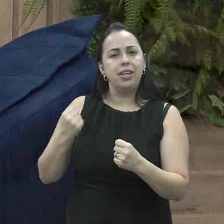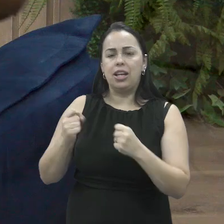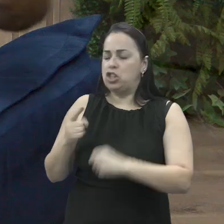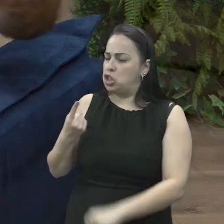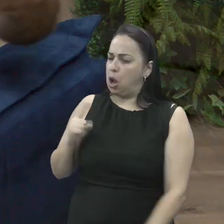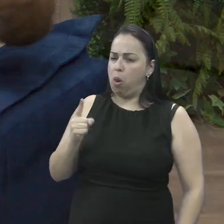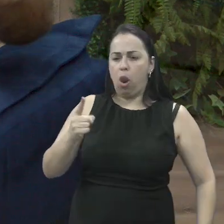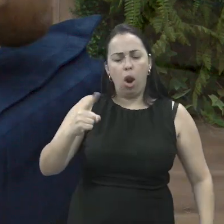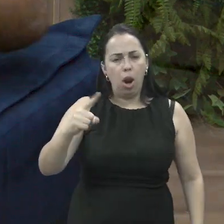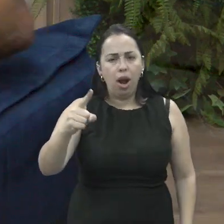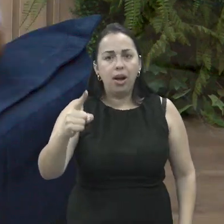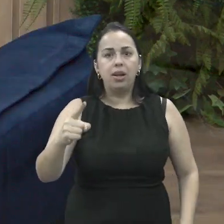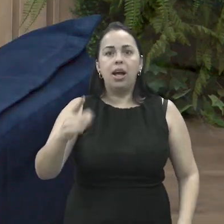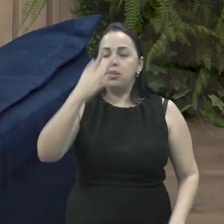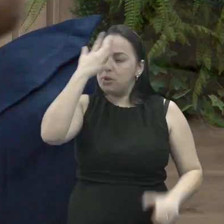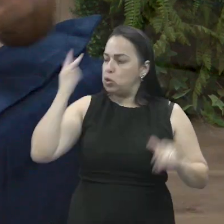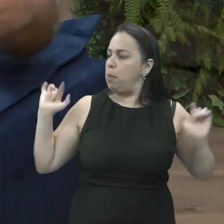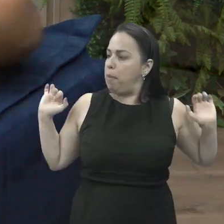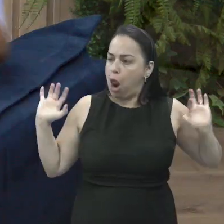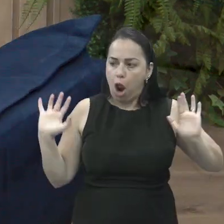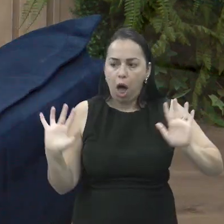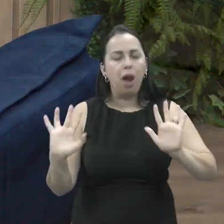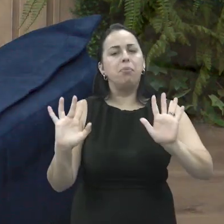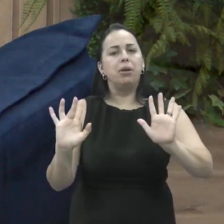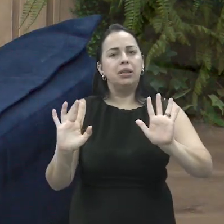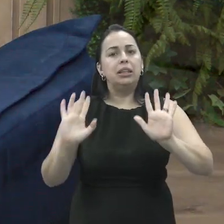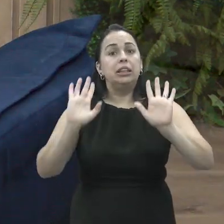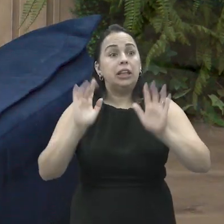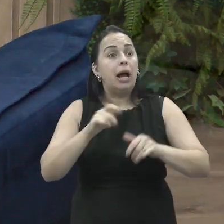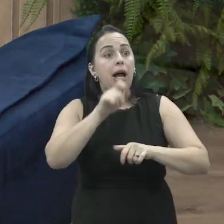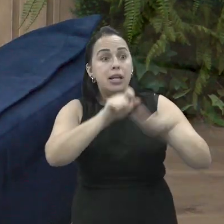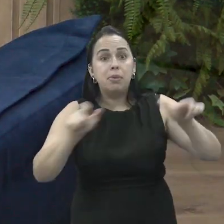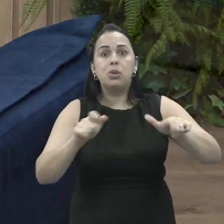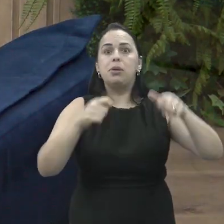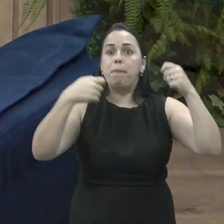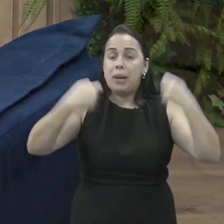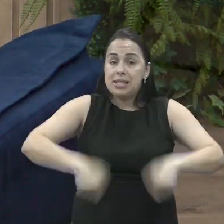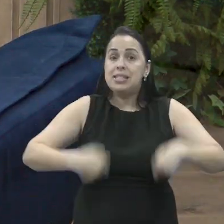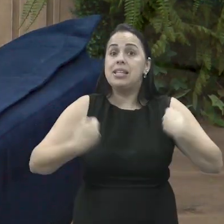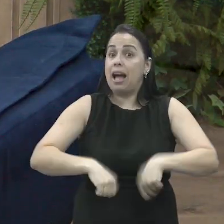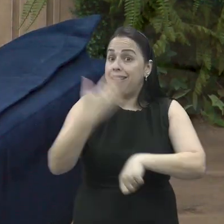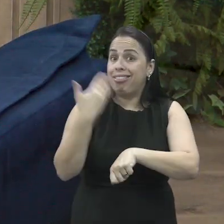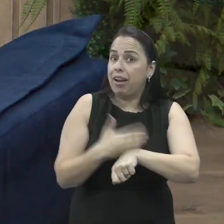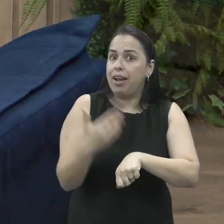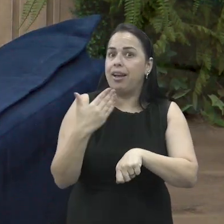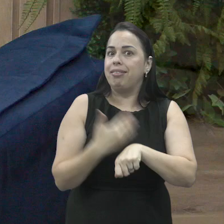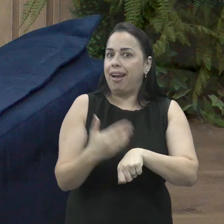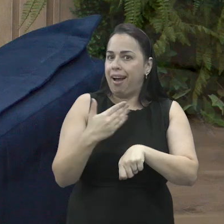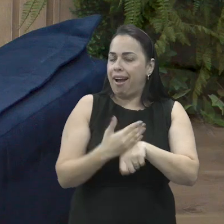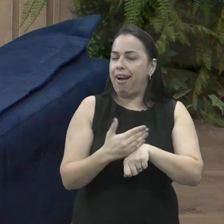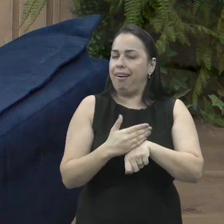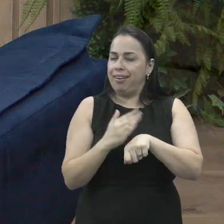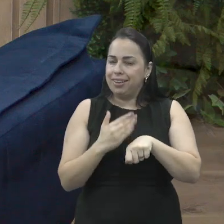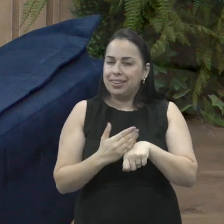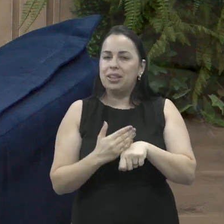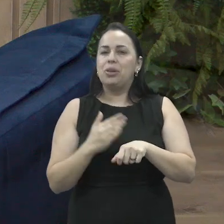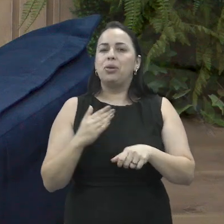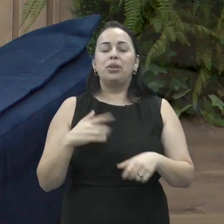corridas de rua hoje, juntando milhares de pessoas já têm a necessidade de fazer um treinamento